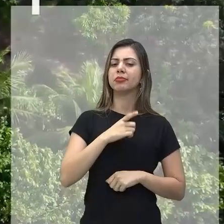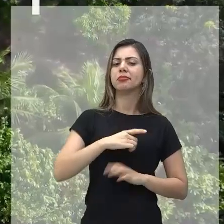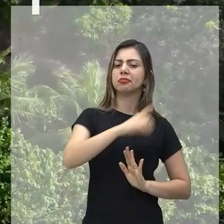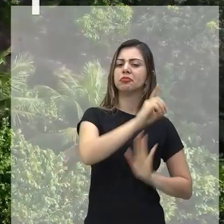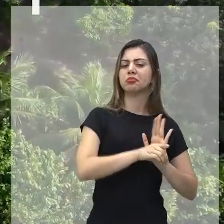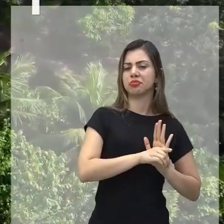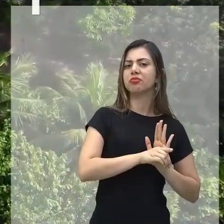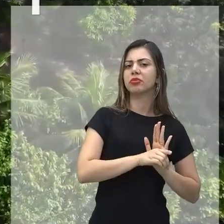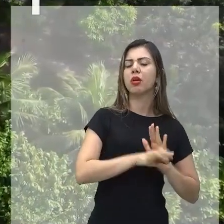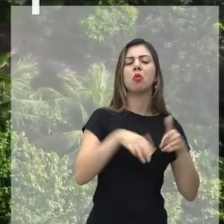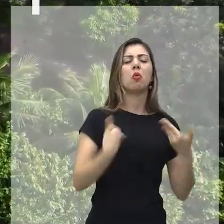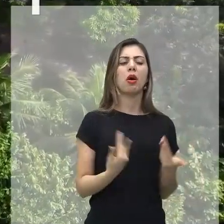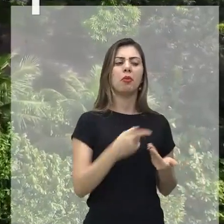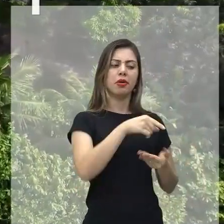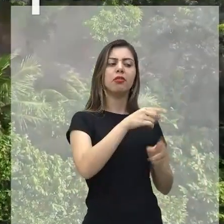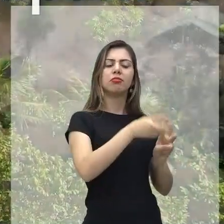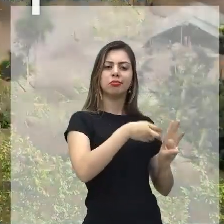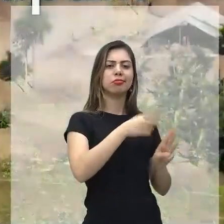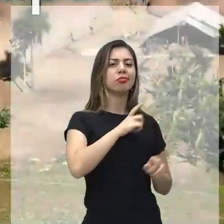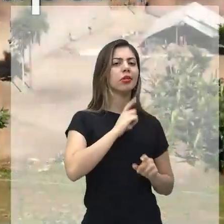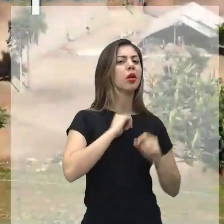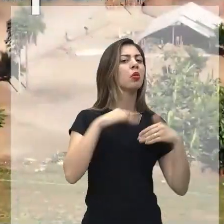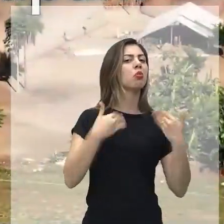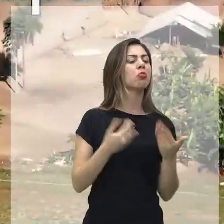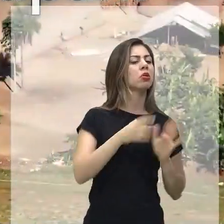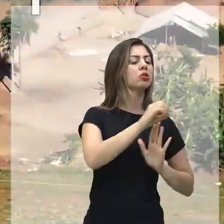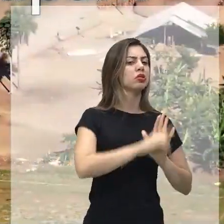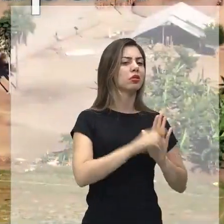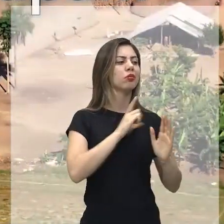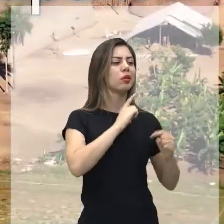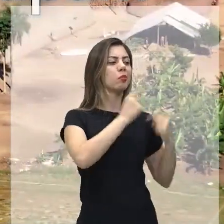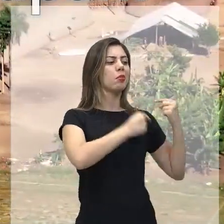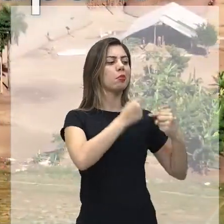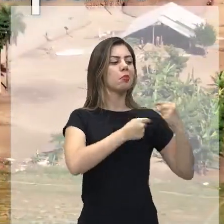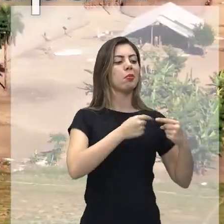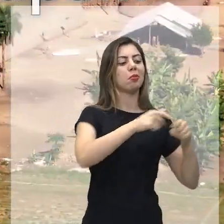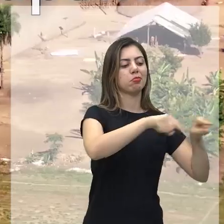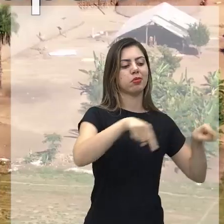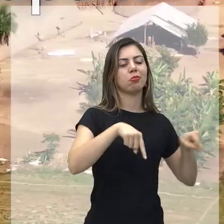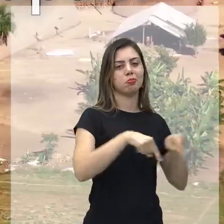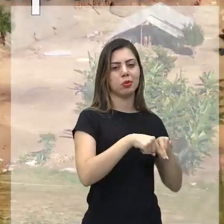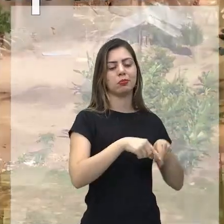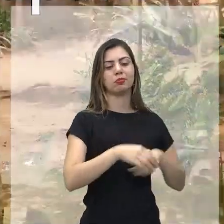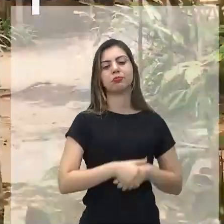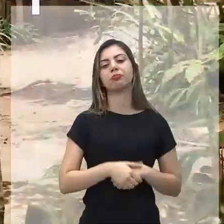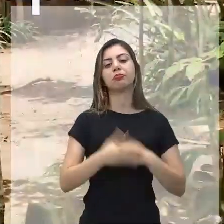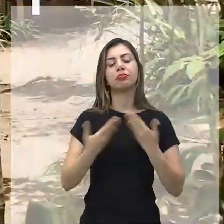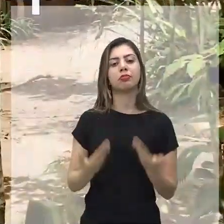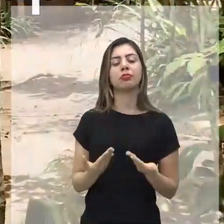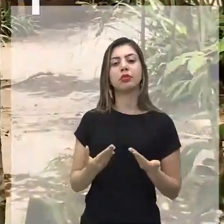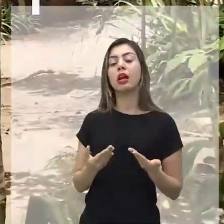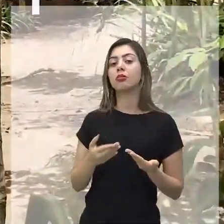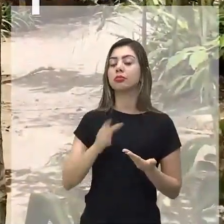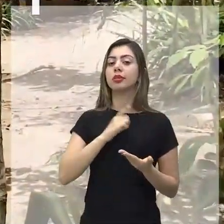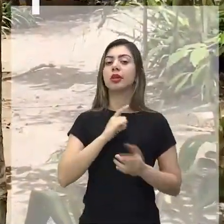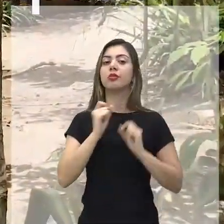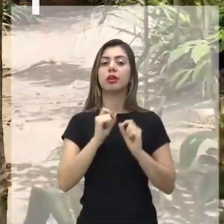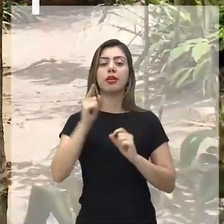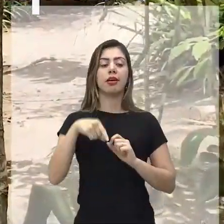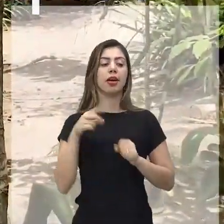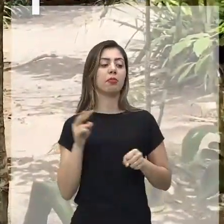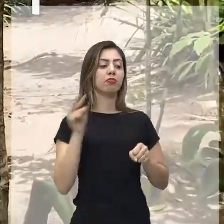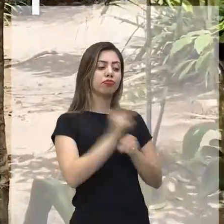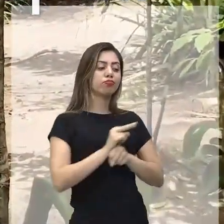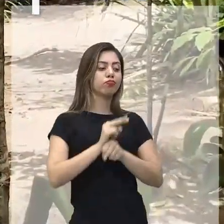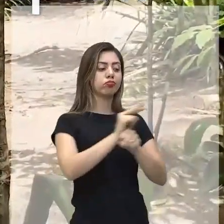direito, que os povos indígenas possuem tradicionalmente sobre a terra. Então, você tem uma